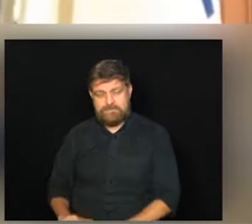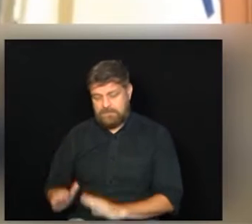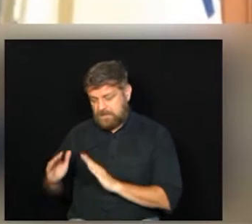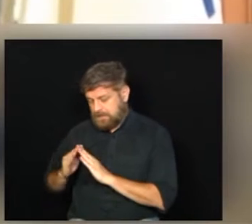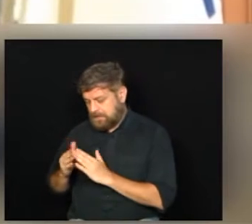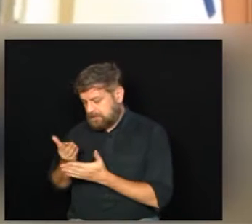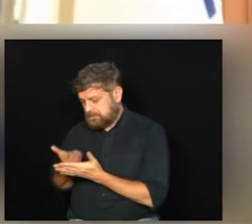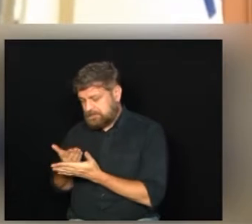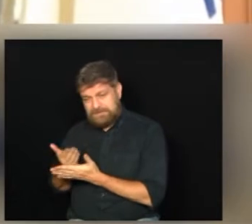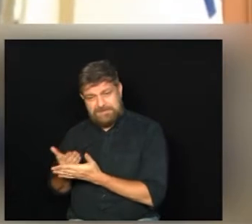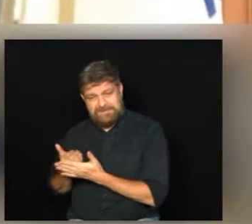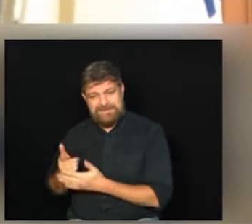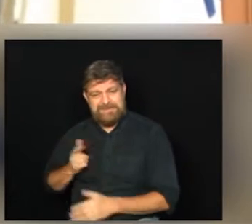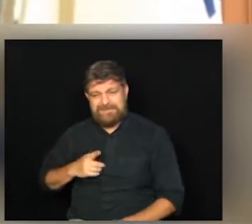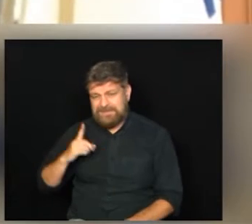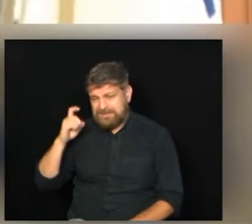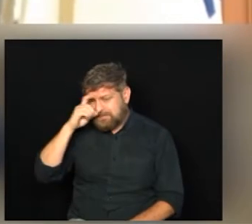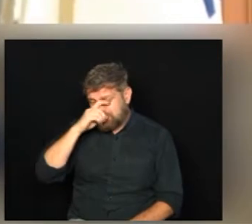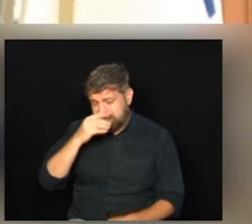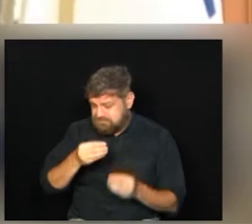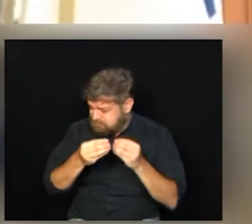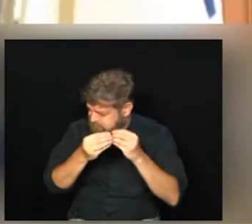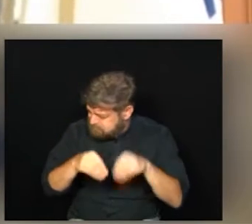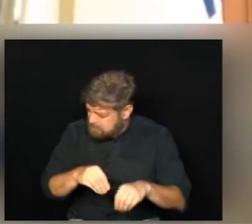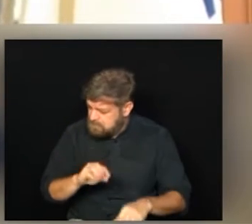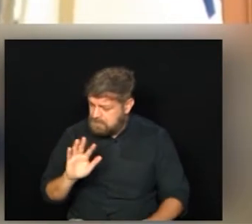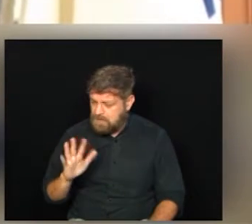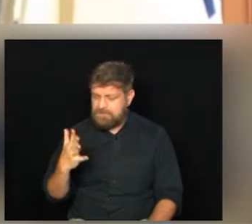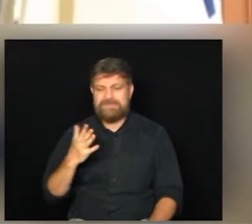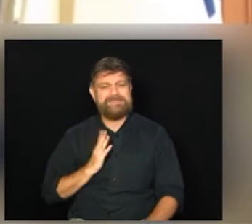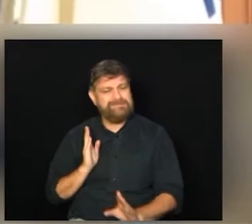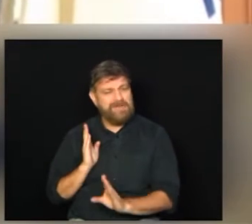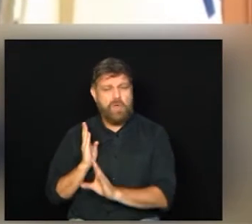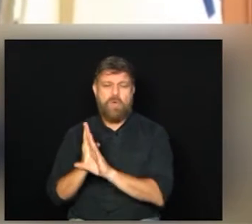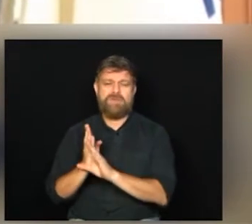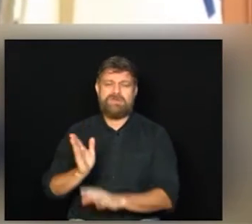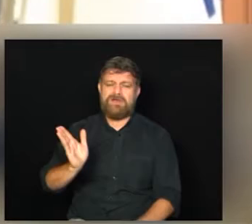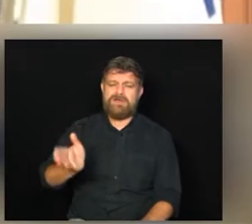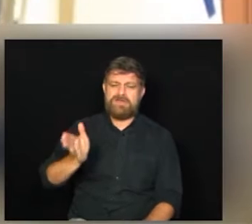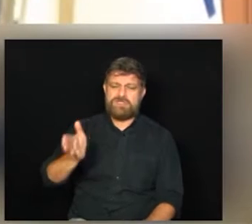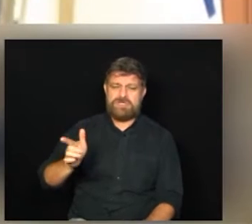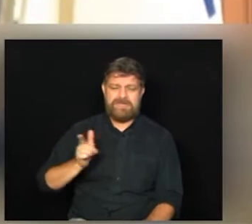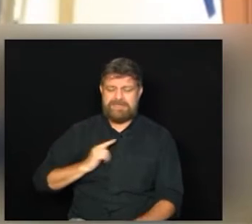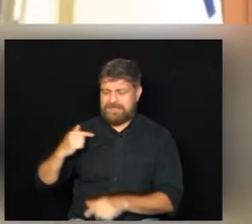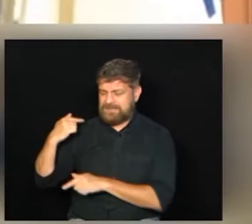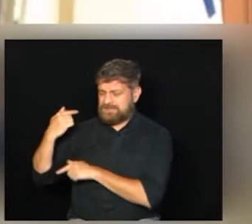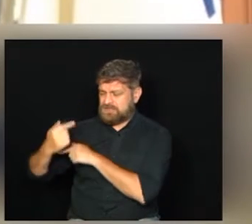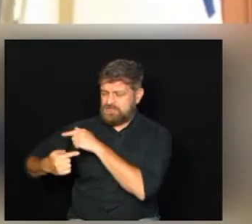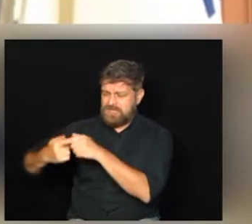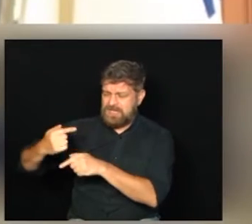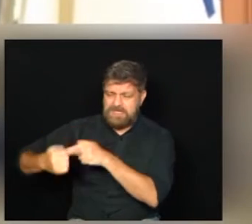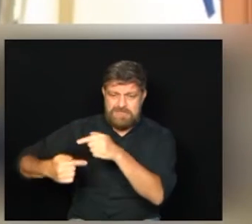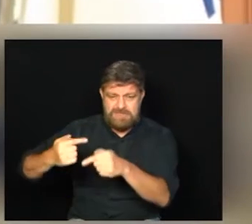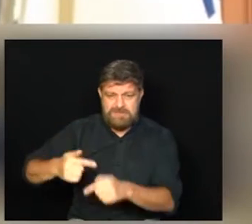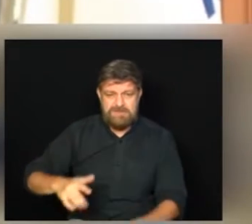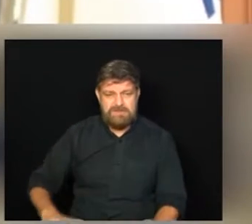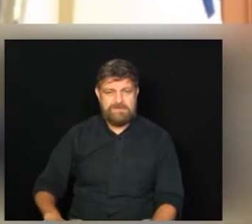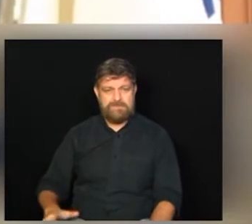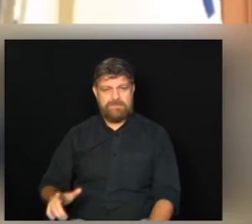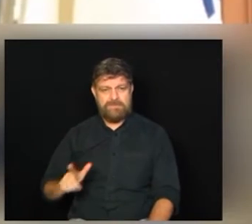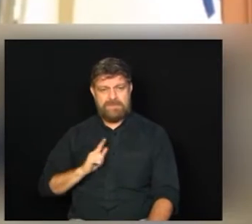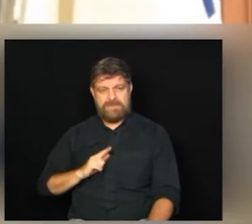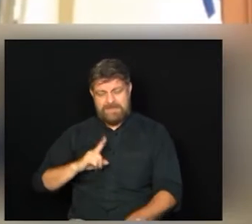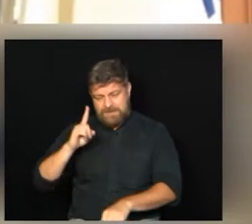evidente que isso traz um prejuízo muito grande, já identificado, né, para várias gerações, né, que vivem